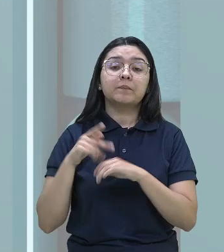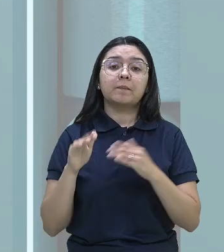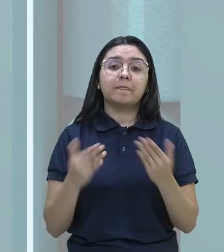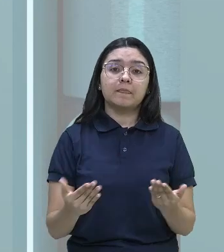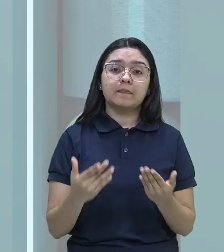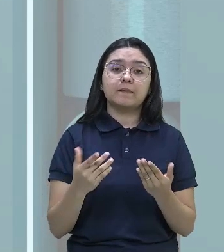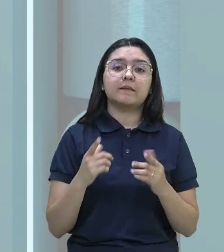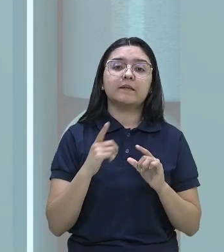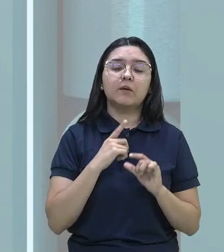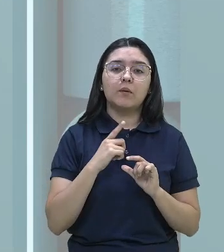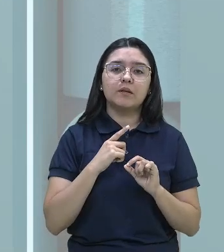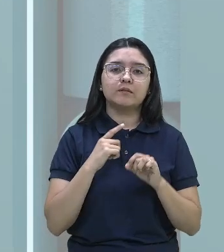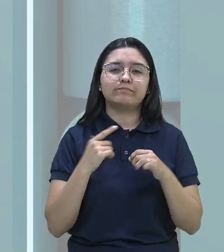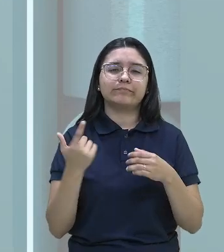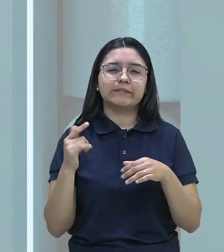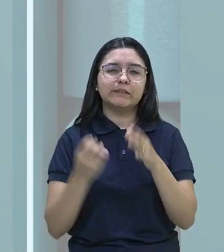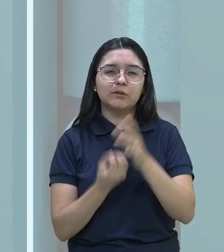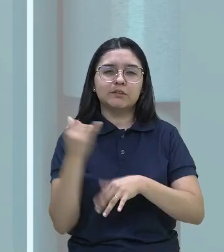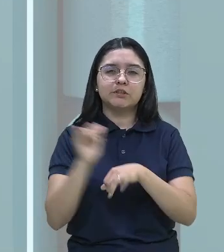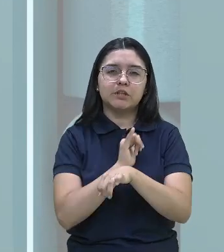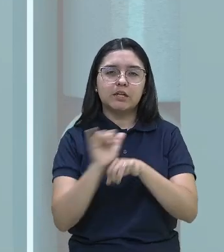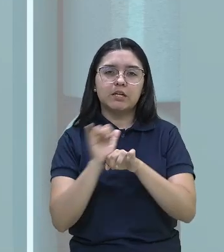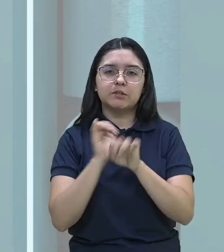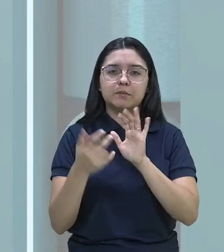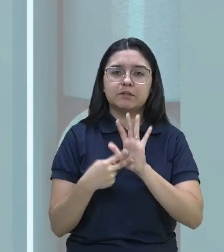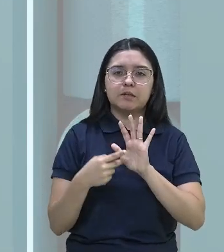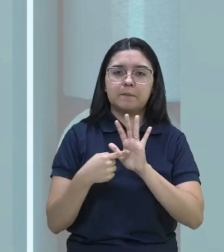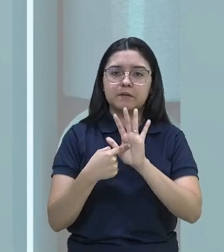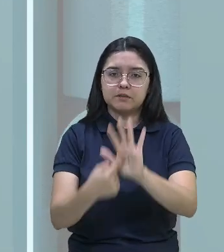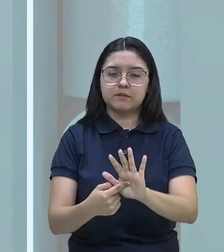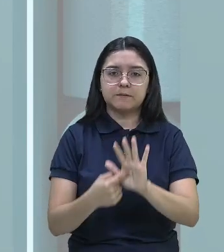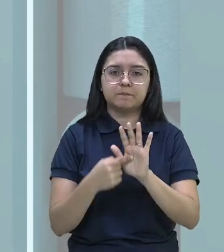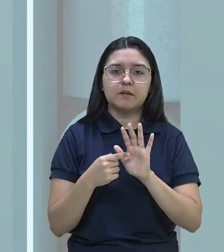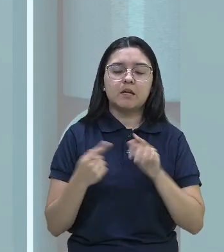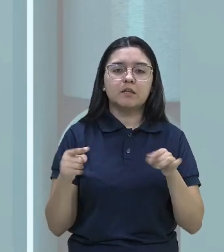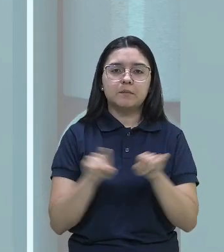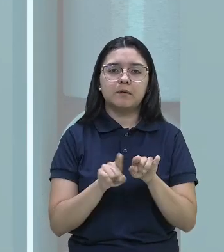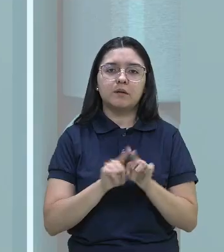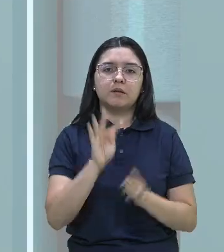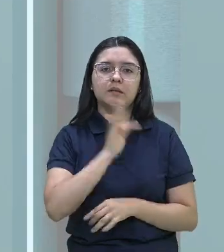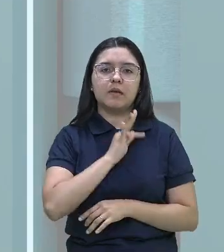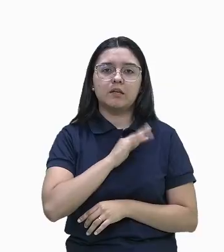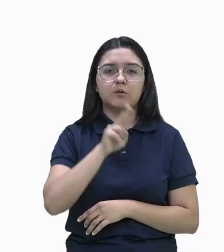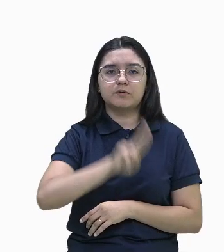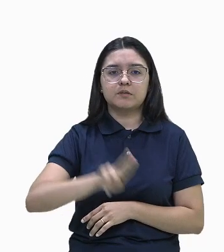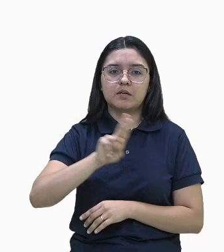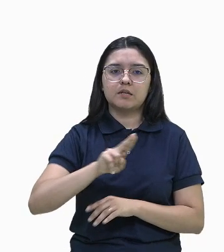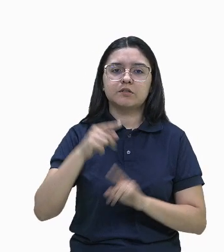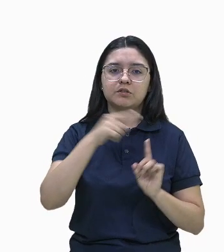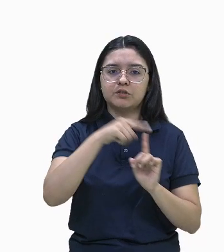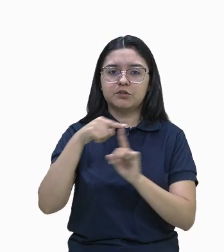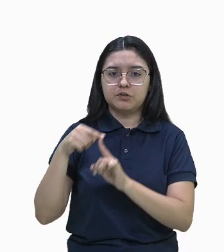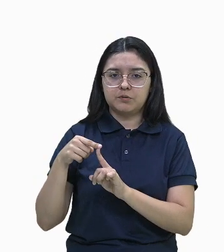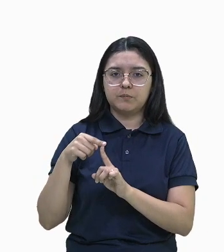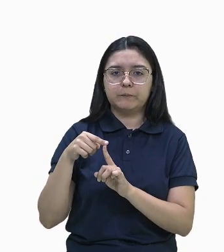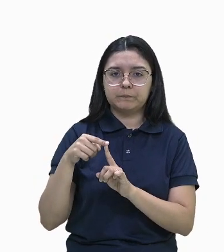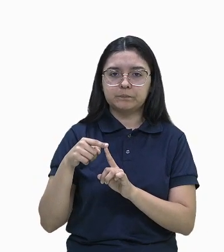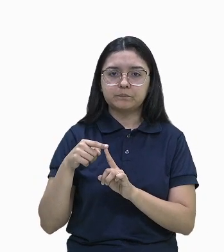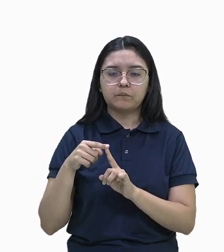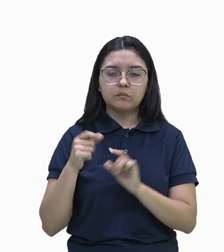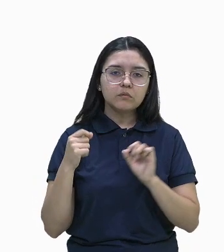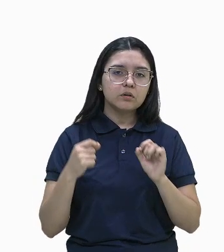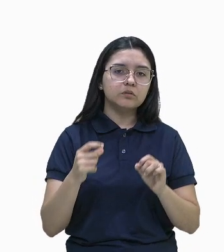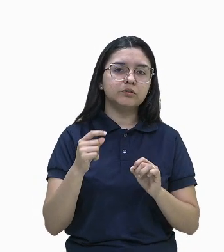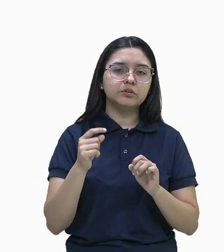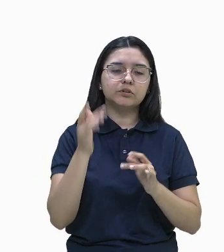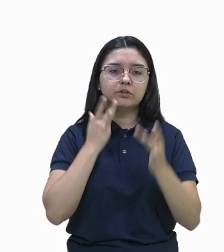formas de se apresentar. E ele traz algumas técnicas a ser utilizada nesse teatro. Vamos ver? Então, leitura